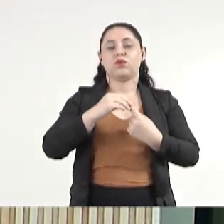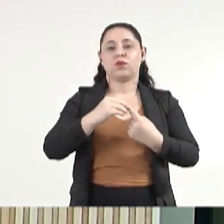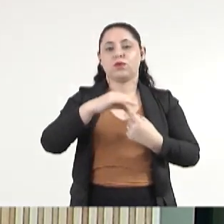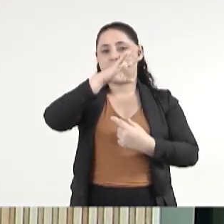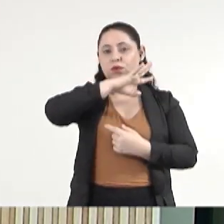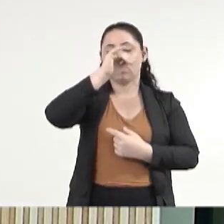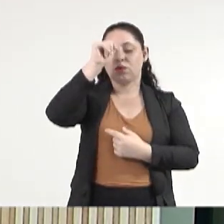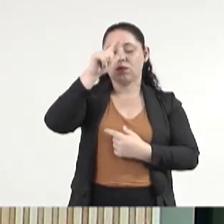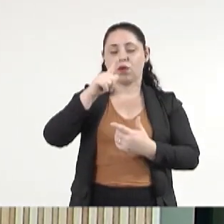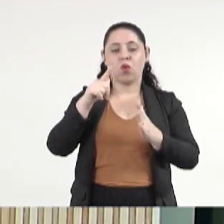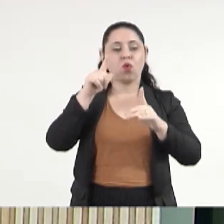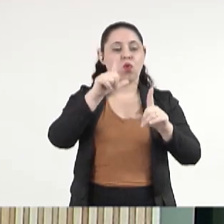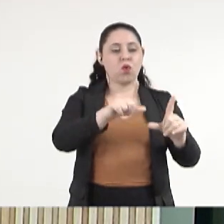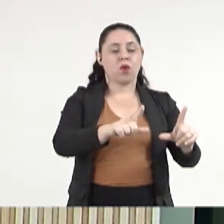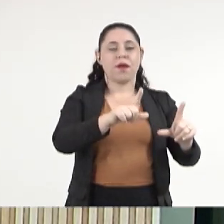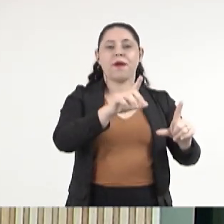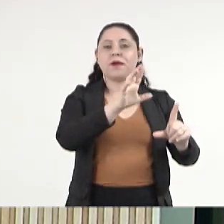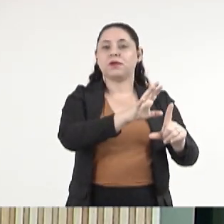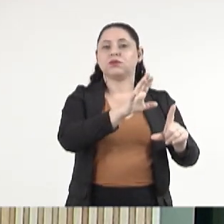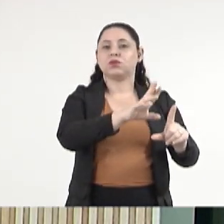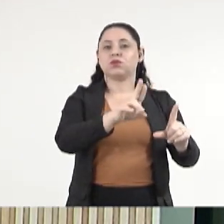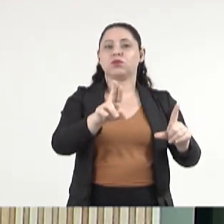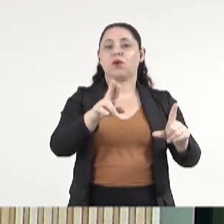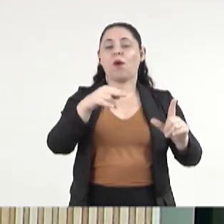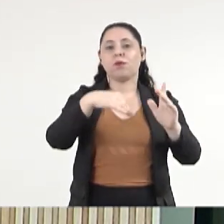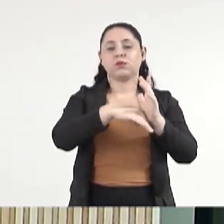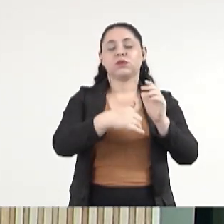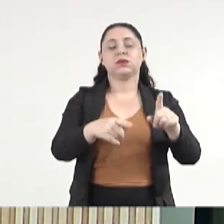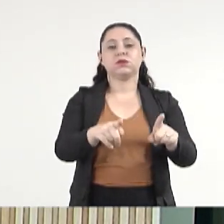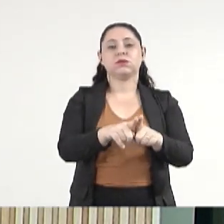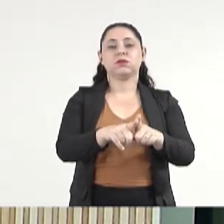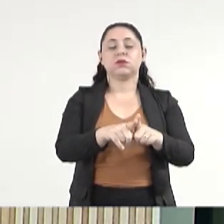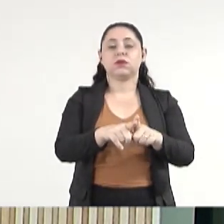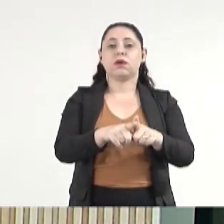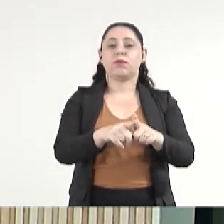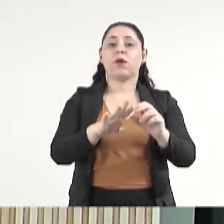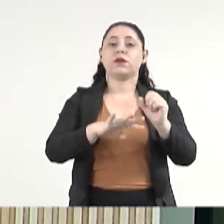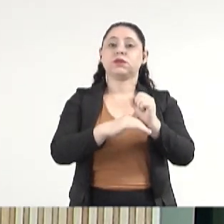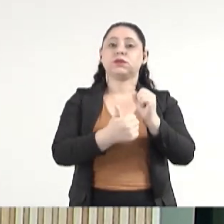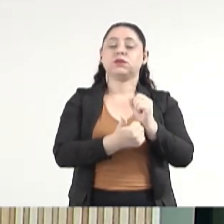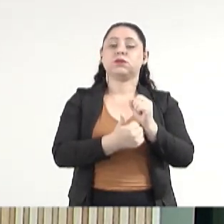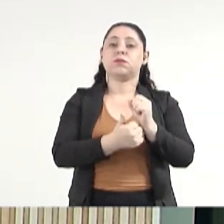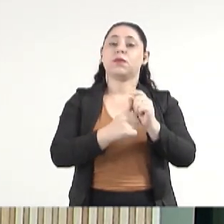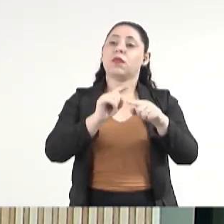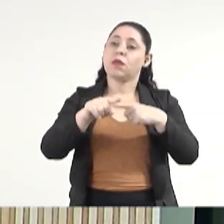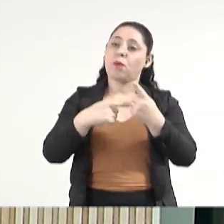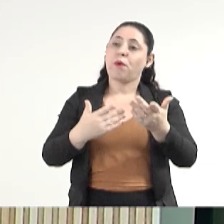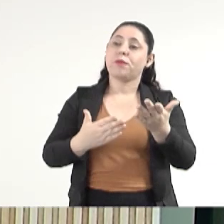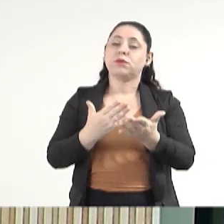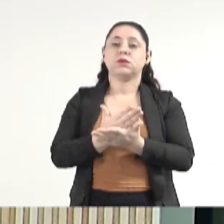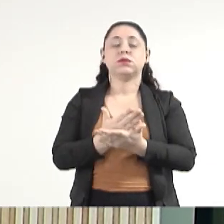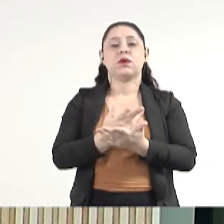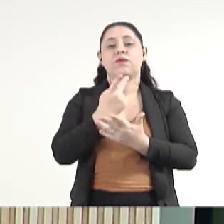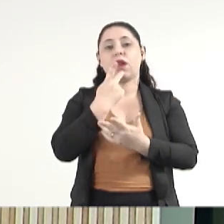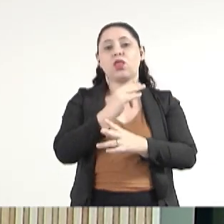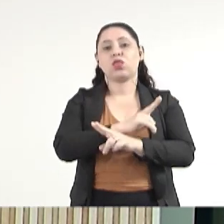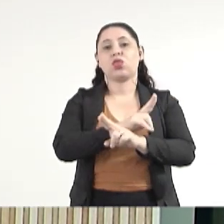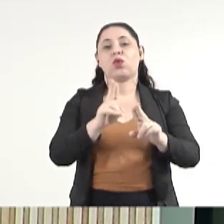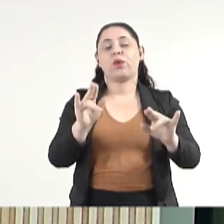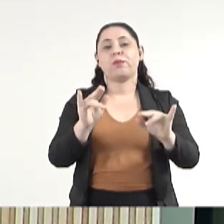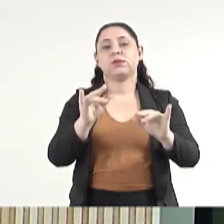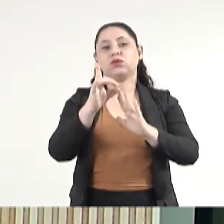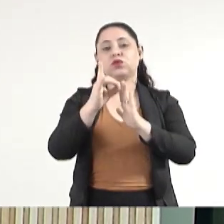concedendo comenda de mérito legislativo. Nome sempre tramita de maneira reservada, mas que após a aprovação é sempre dada